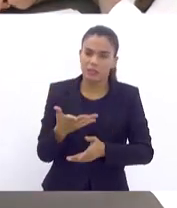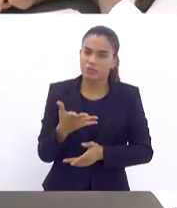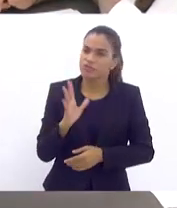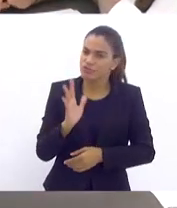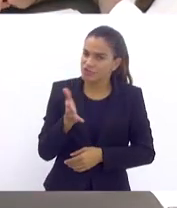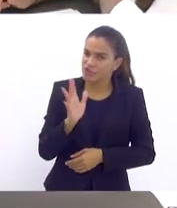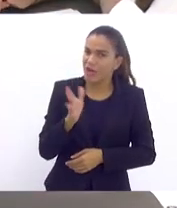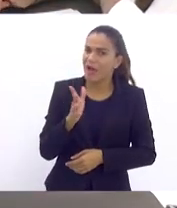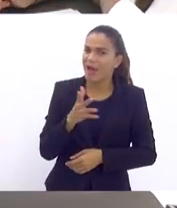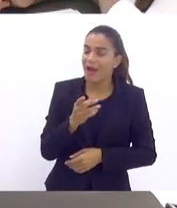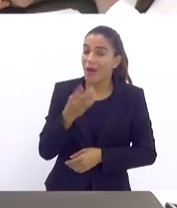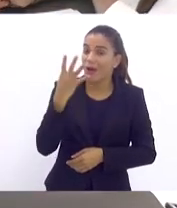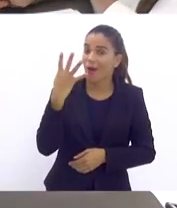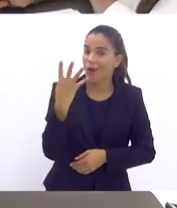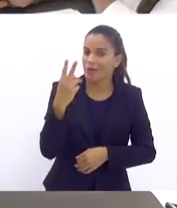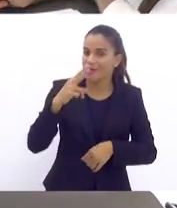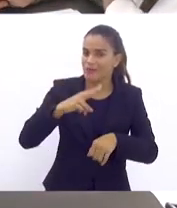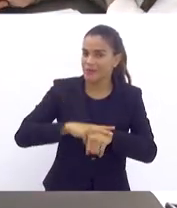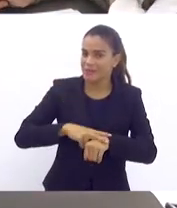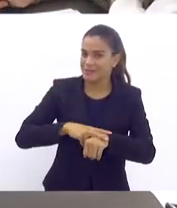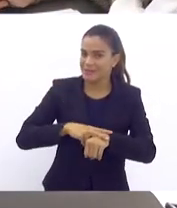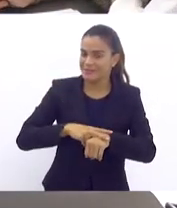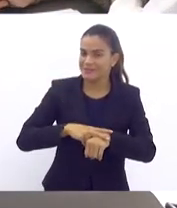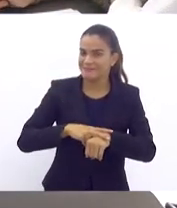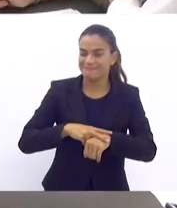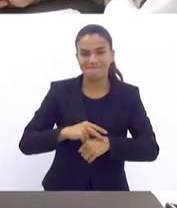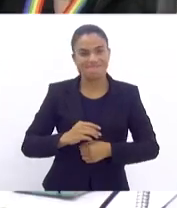legislada por essa casa quatro vezes